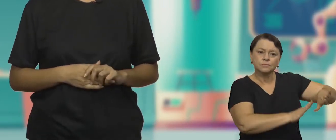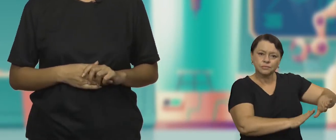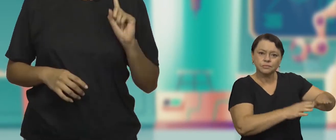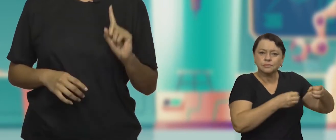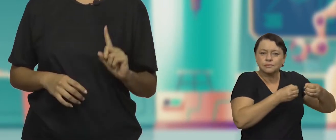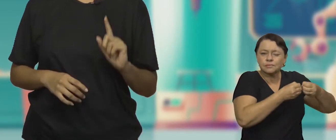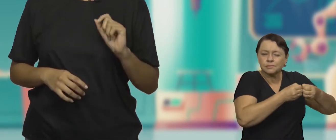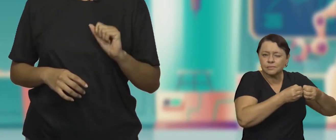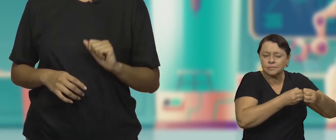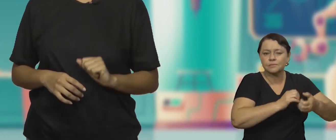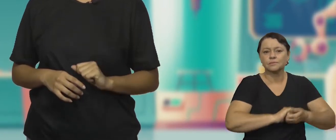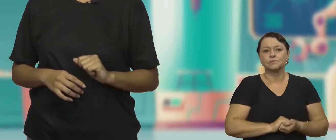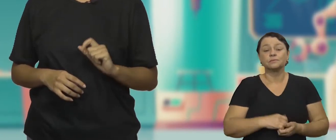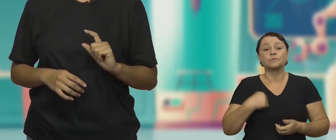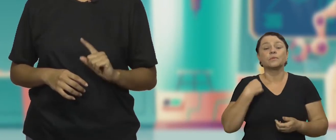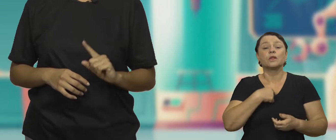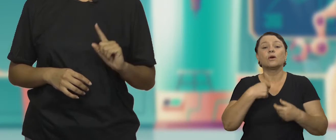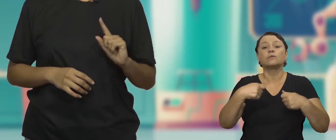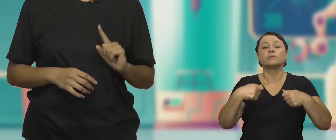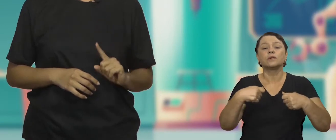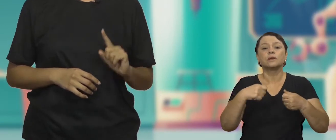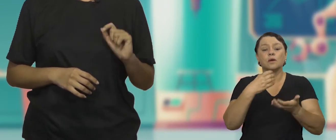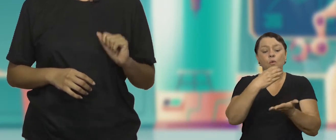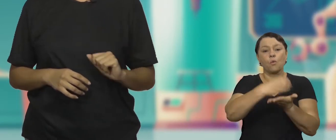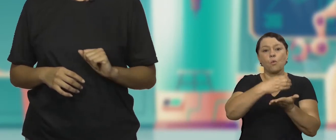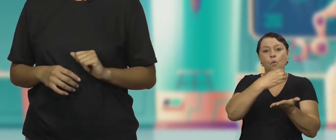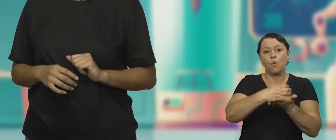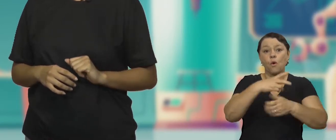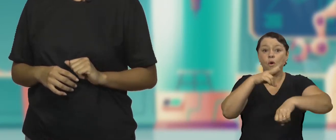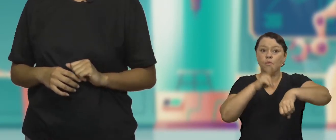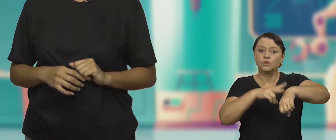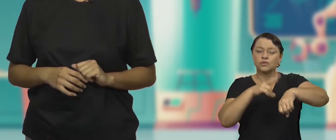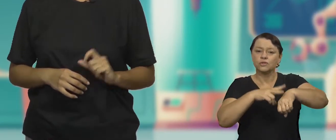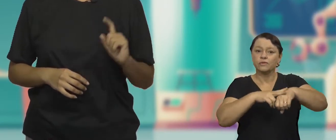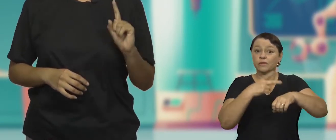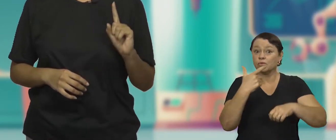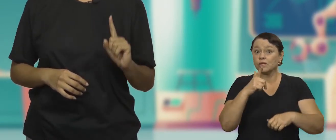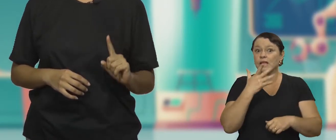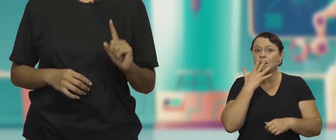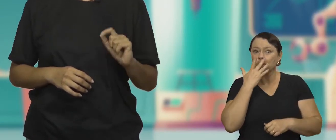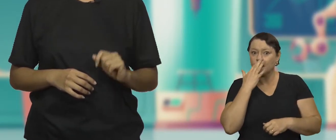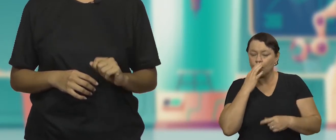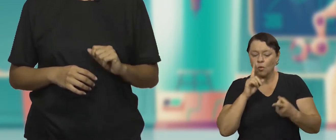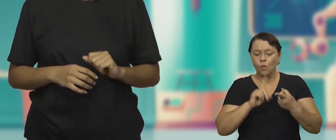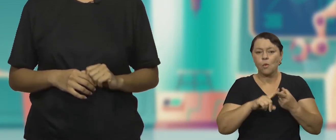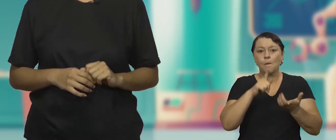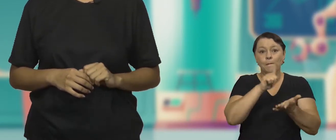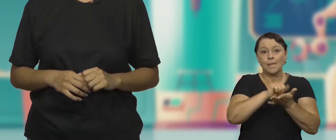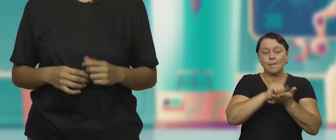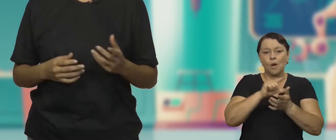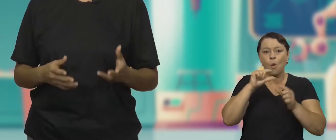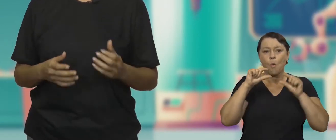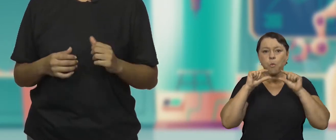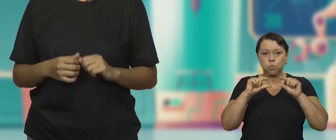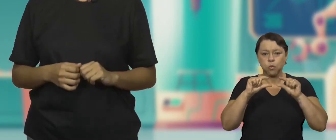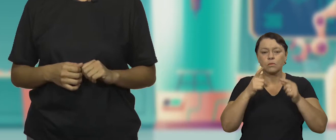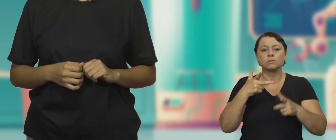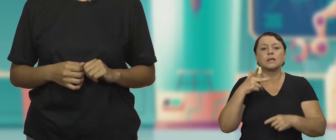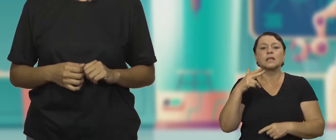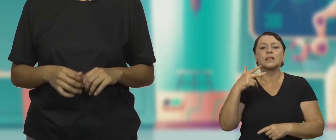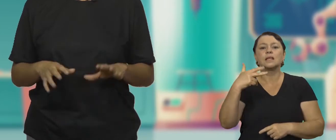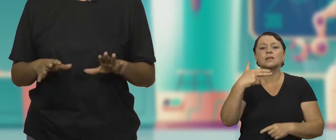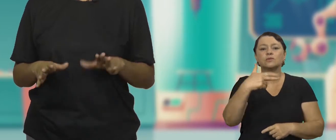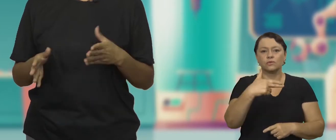de você. Vamos precisar de um copo de vidro transparente com água, papel estilo cartão e uma